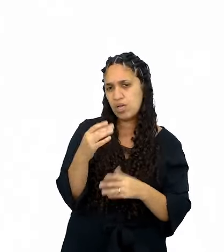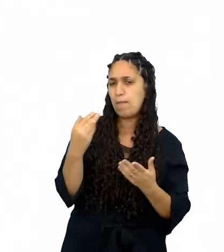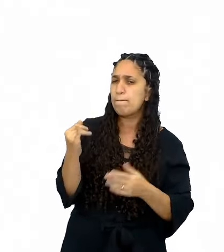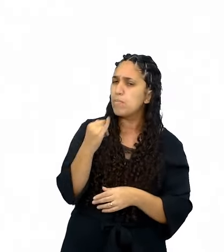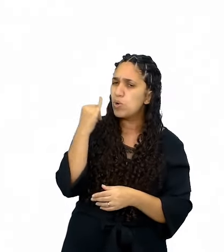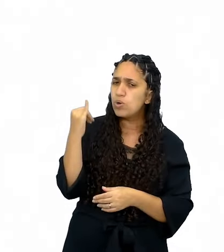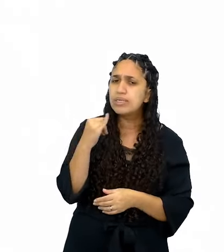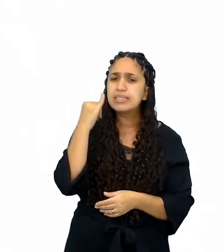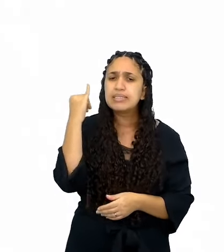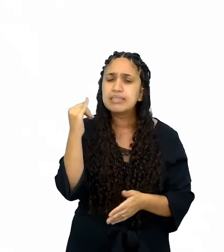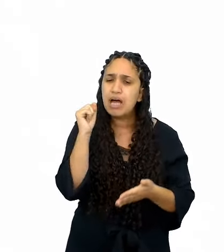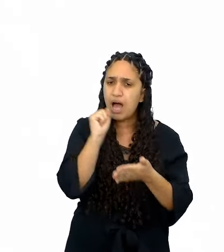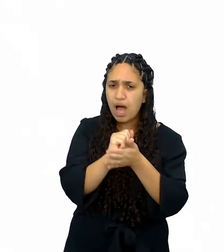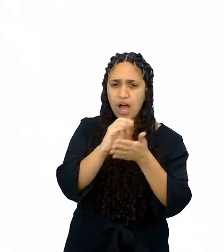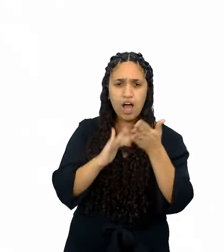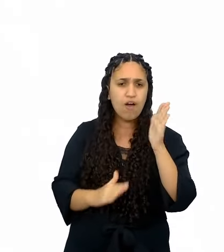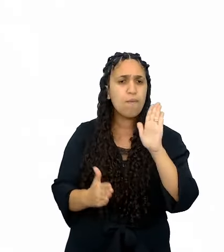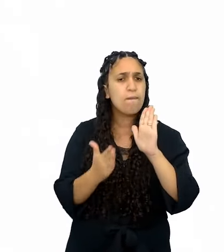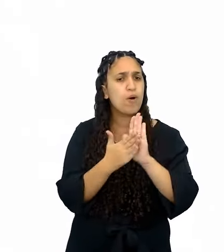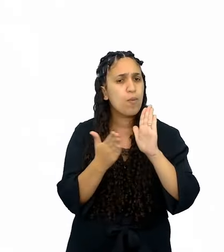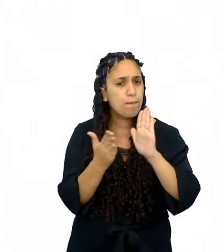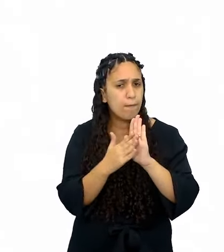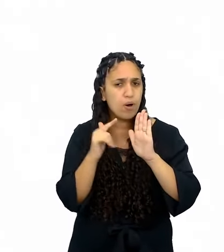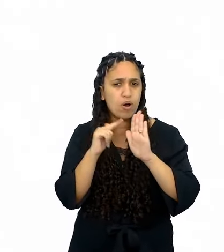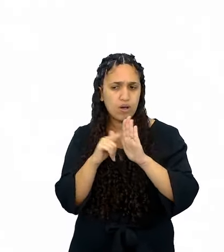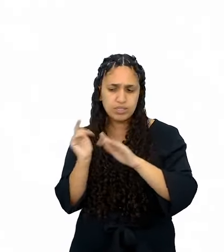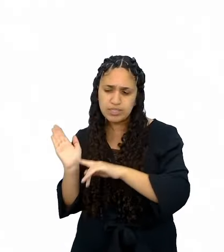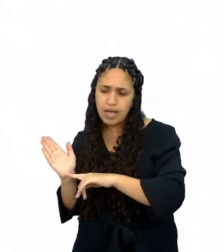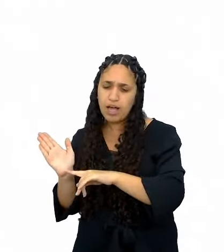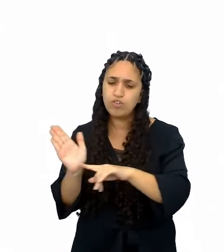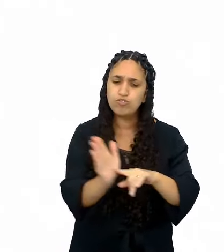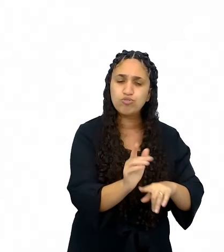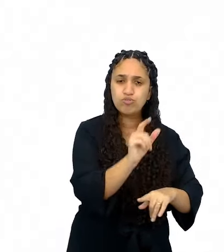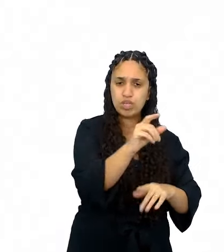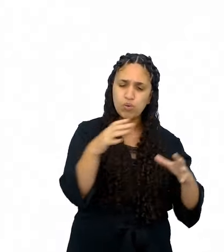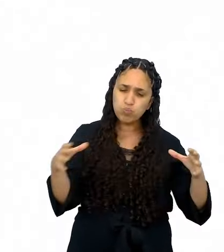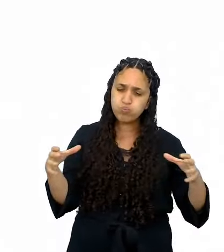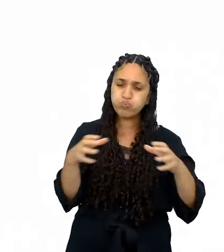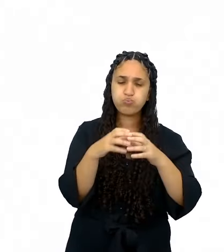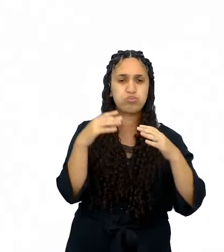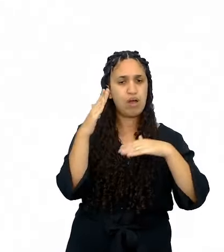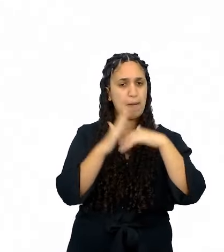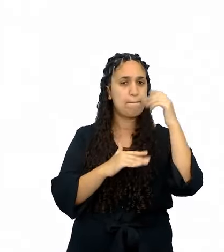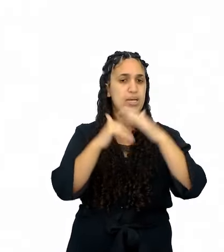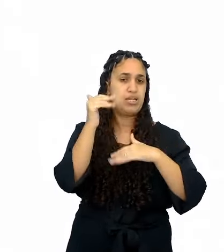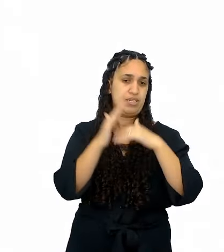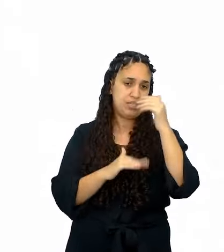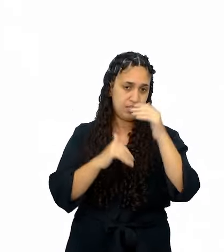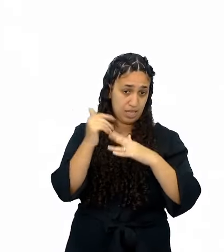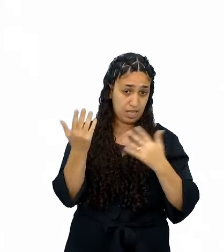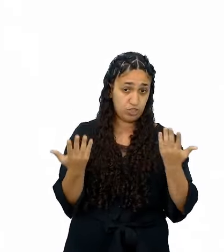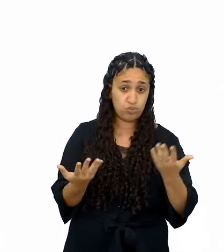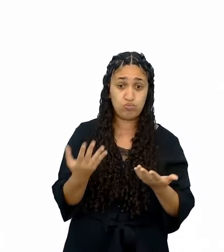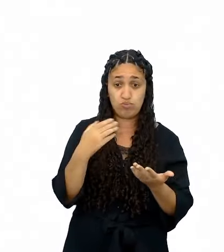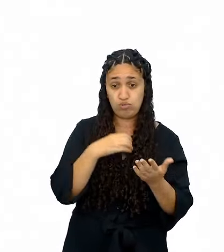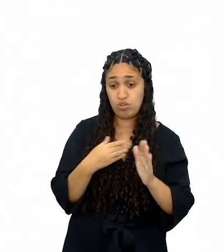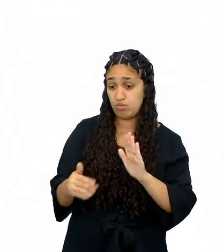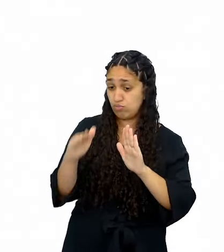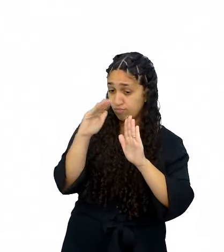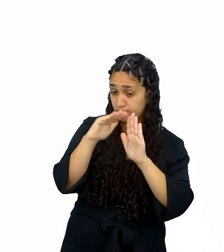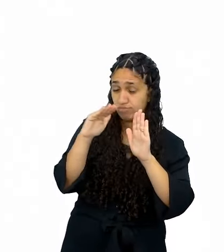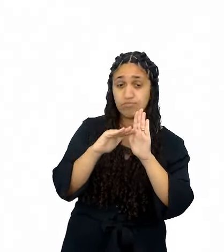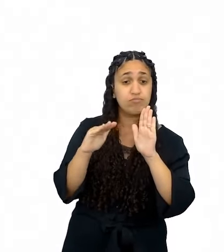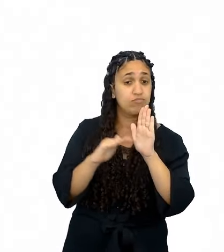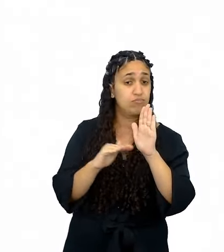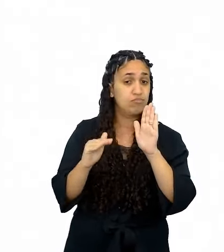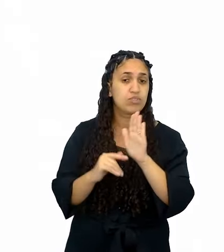da forma que estão dispostas, mostra que há um fio condutor de aprofundamento entre elas. Vamos a